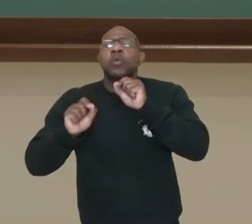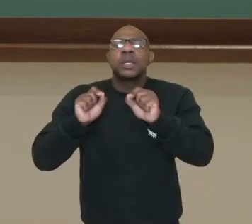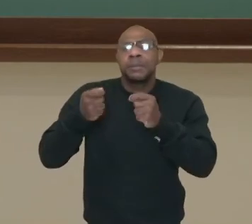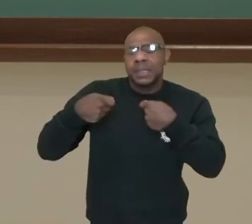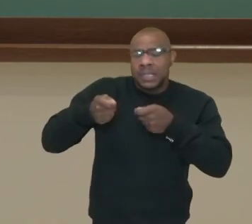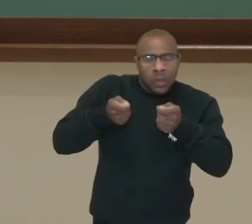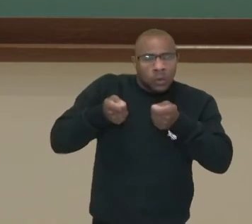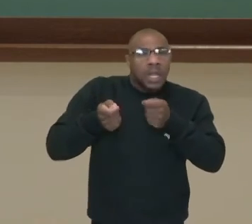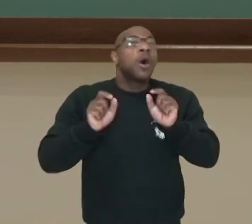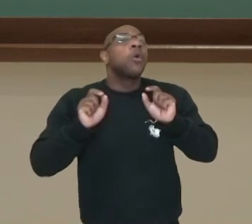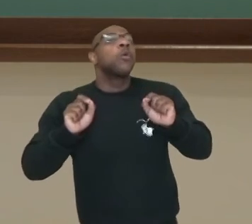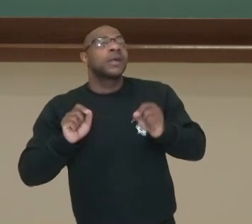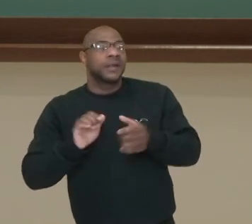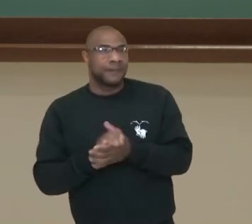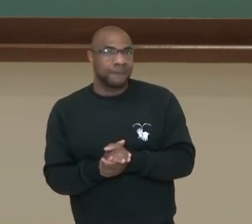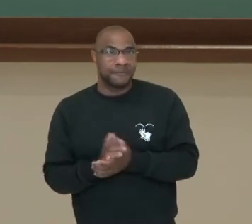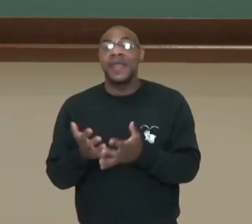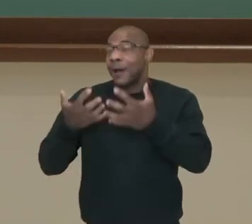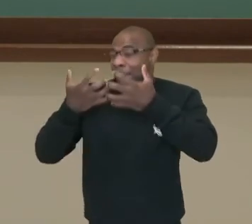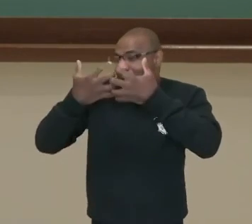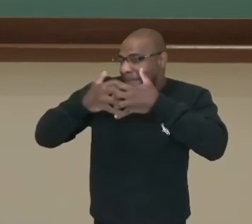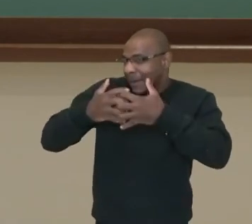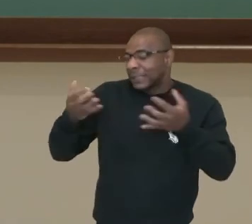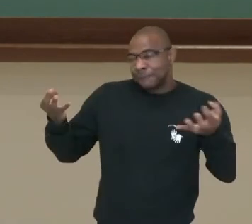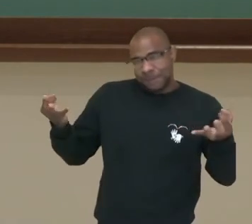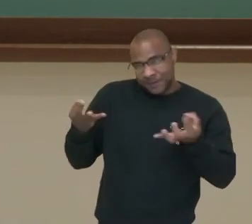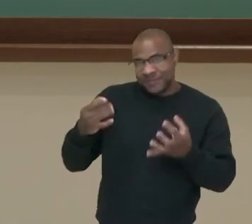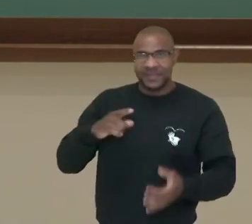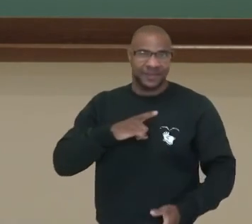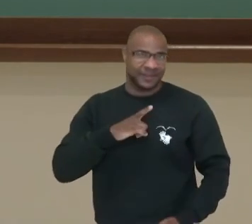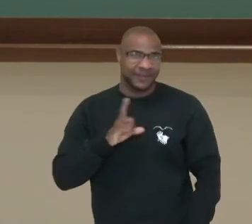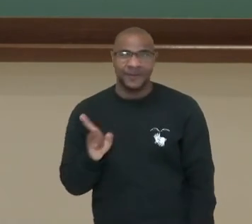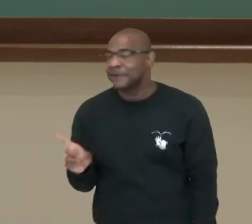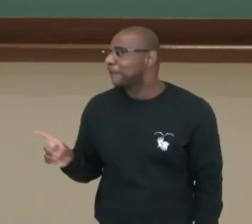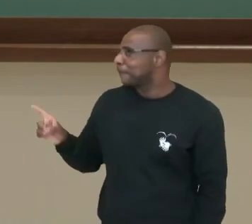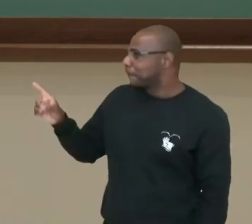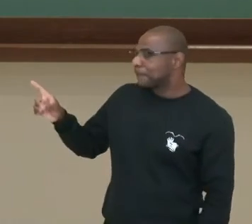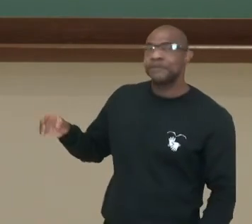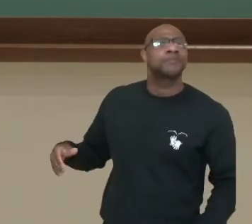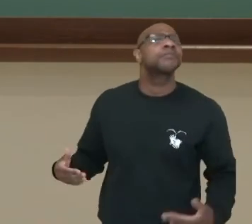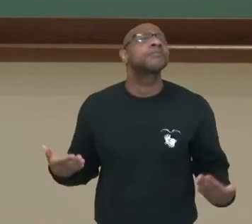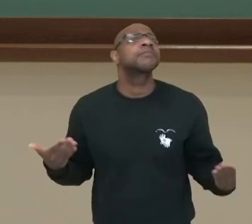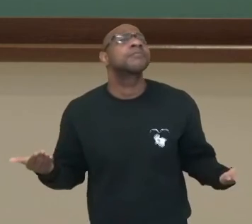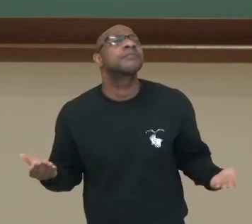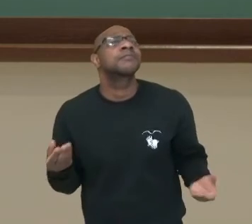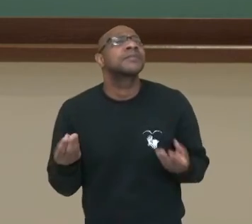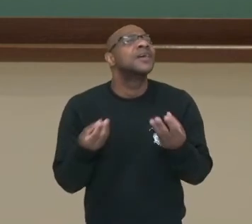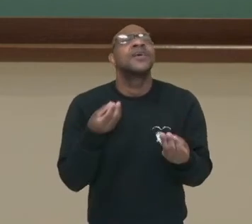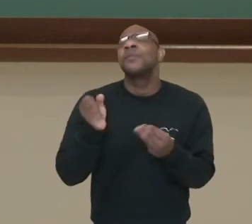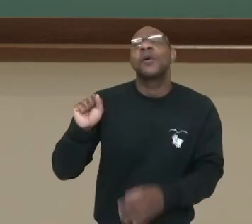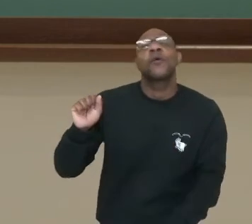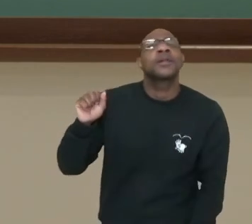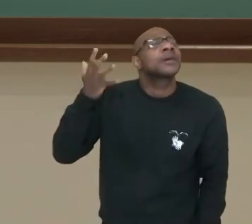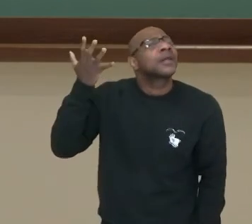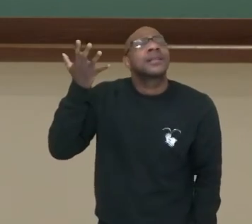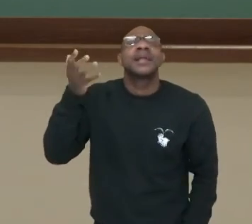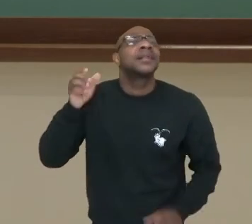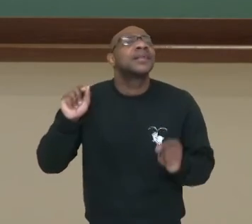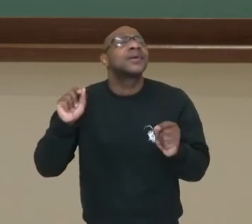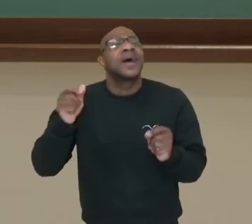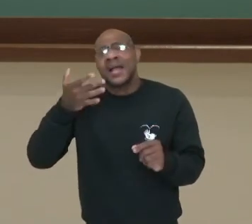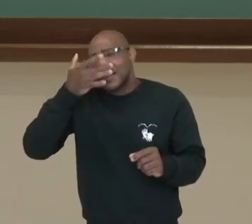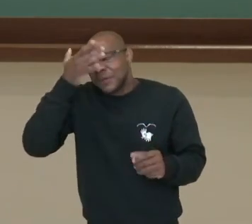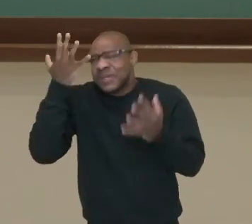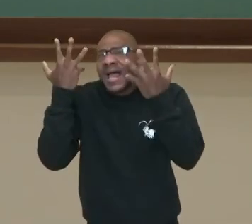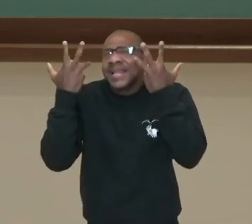regular, certo? Uma máquina perfeita, não é? Mas e aí, como que acontece com os mamíferos aquáticos, né?